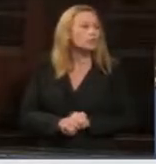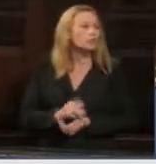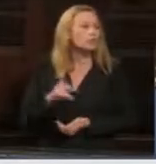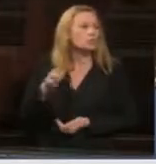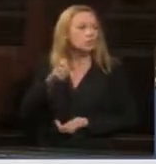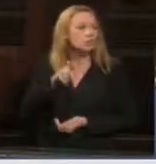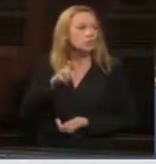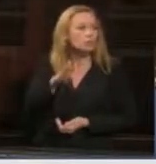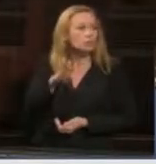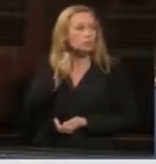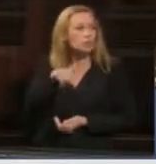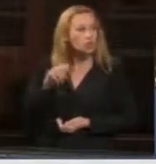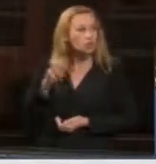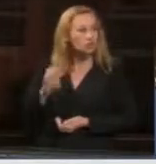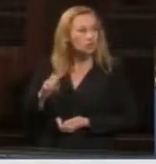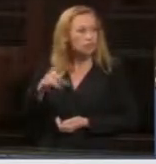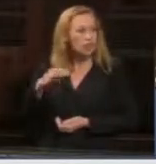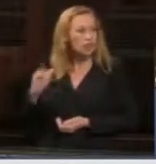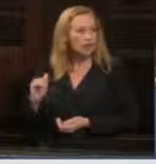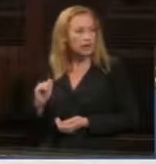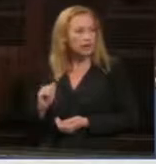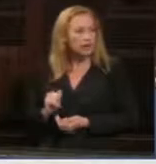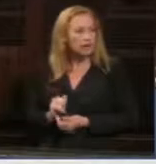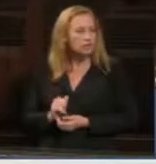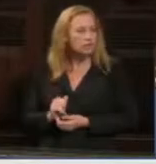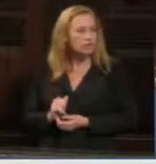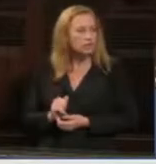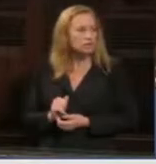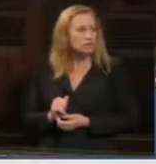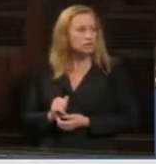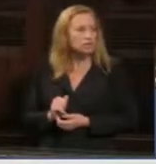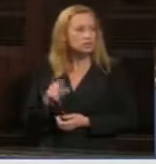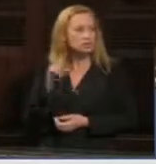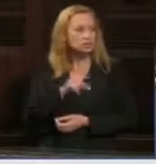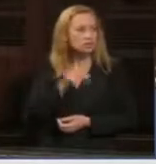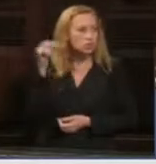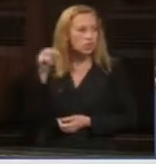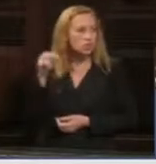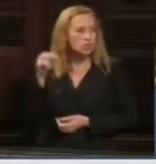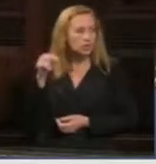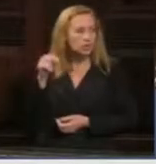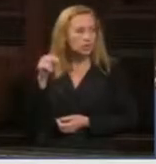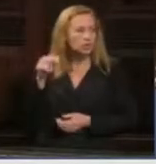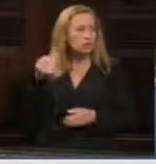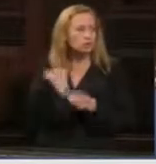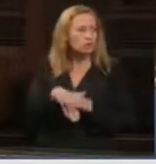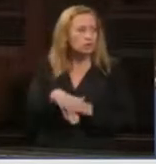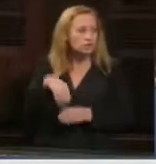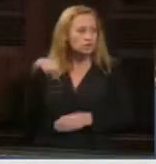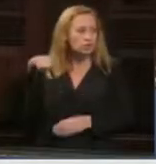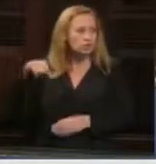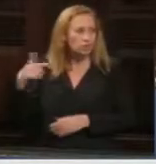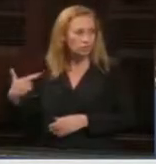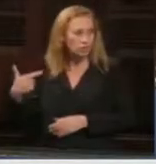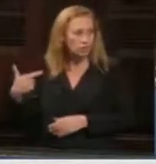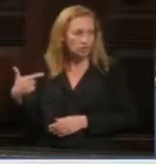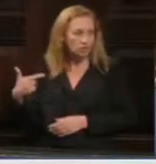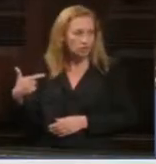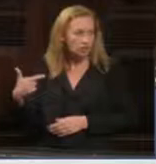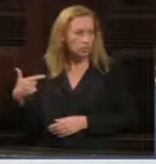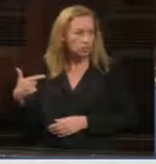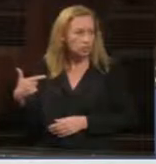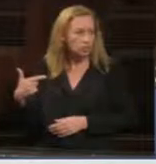como franco favorito para se reeleger em 92 nas eleições que disputou contra o desconhecido